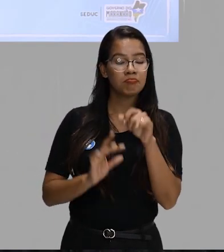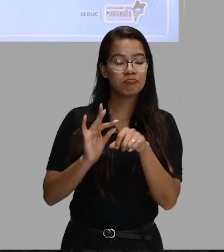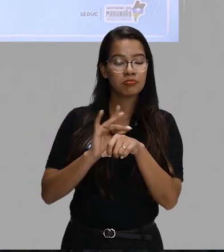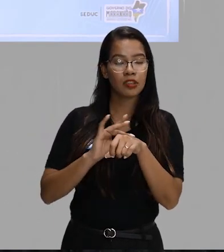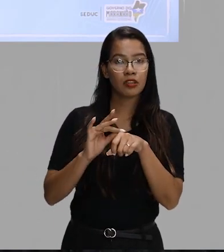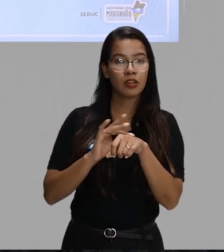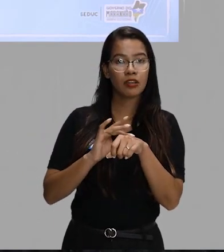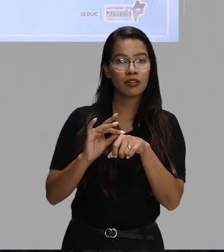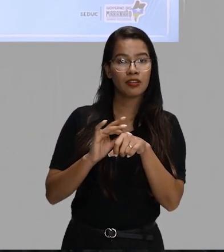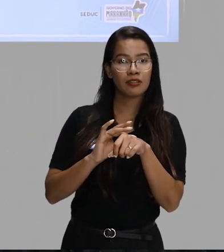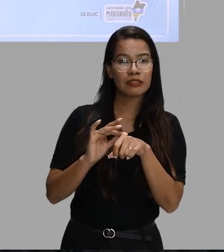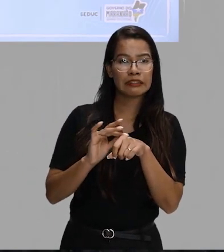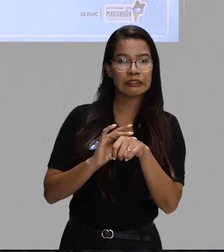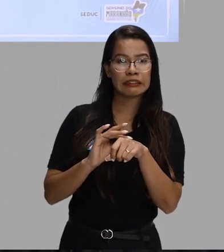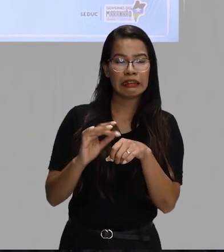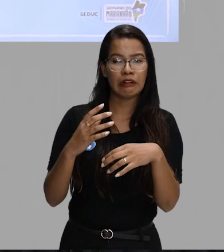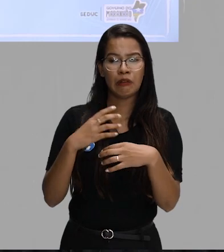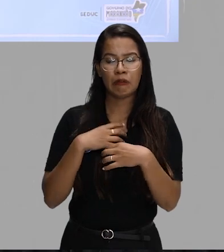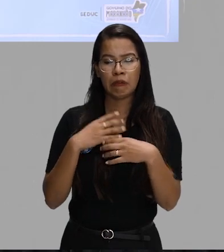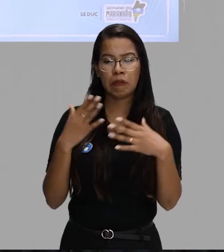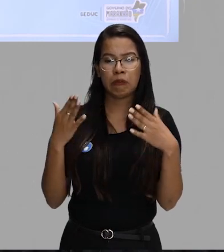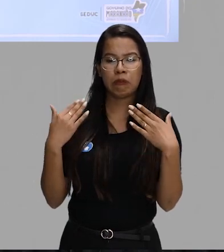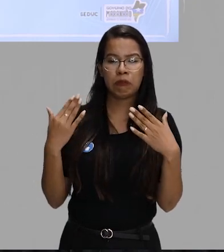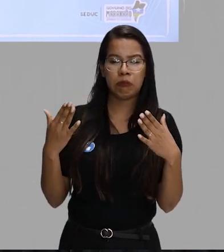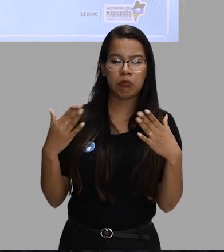dão uma sensação de calor um pouquinho maior.